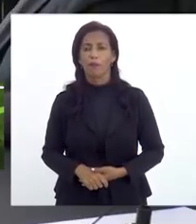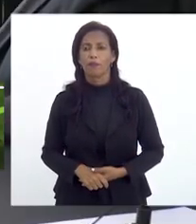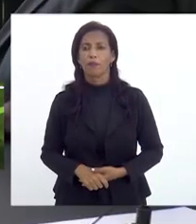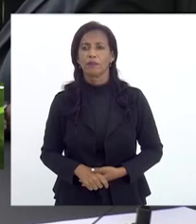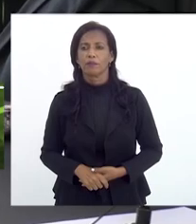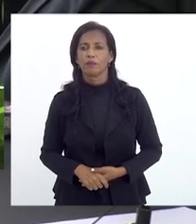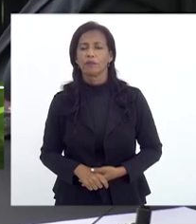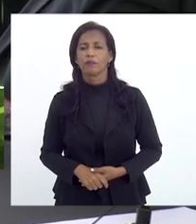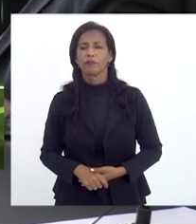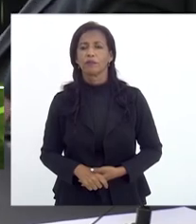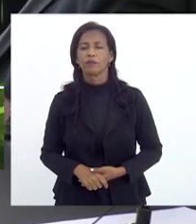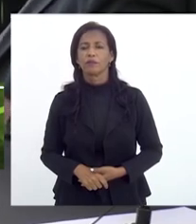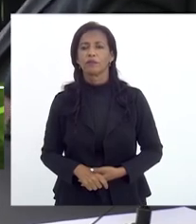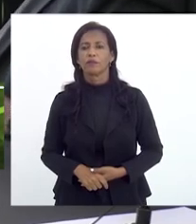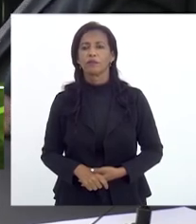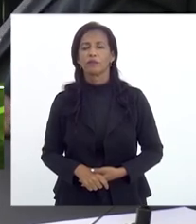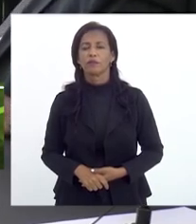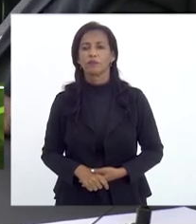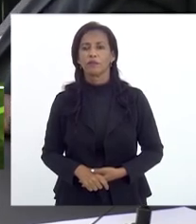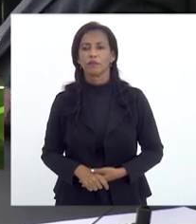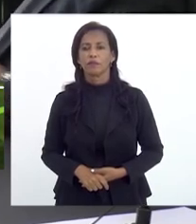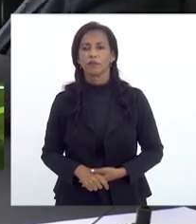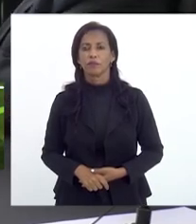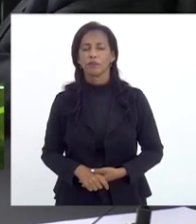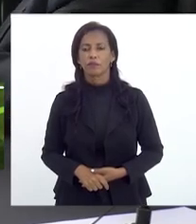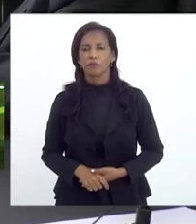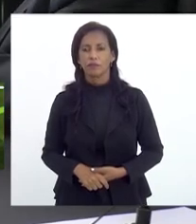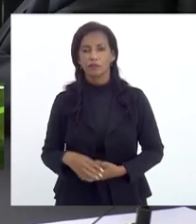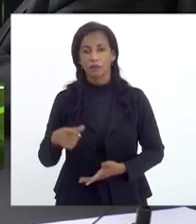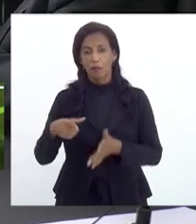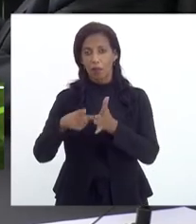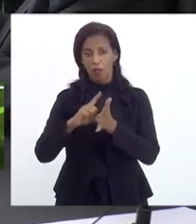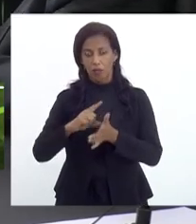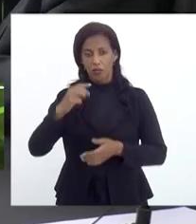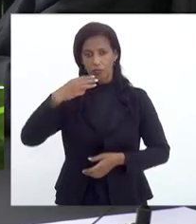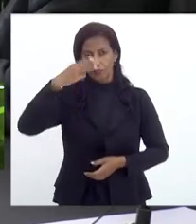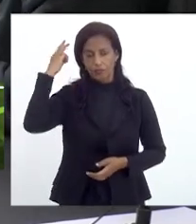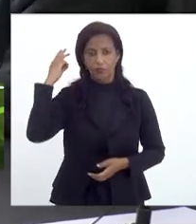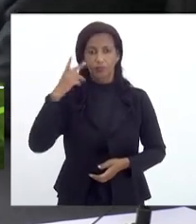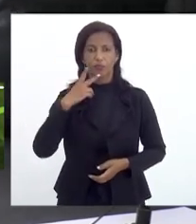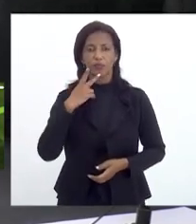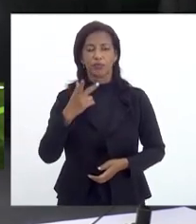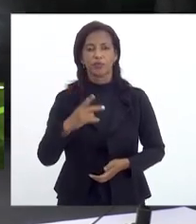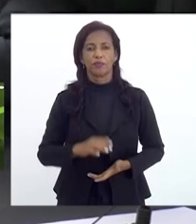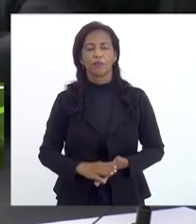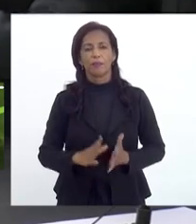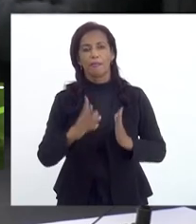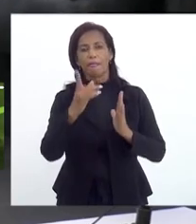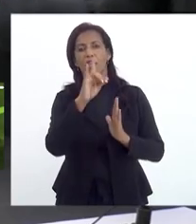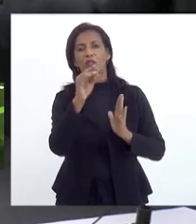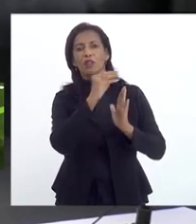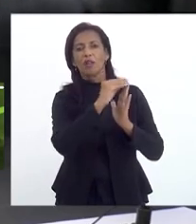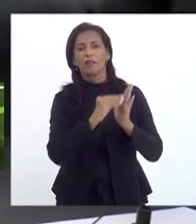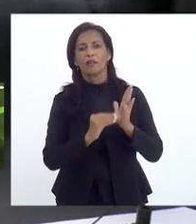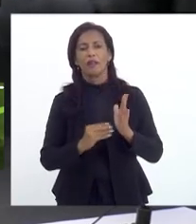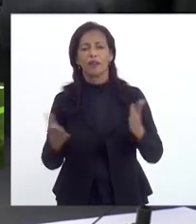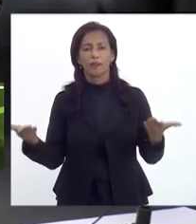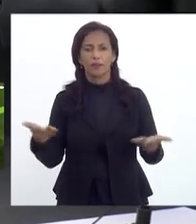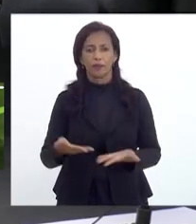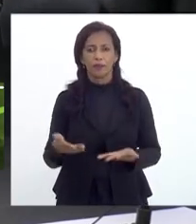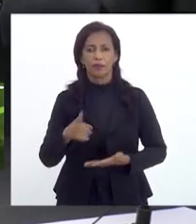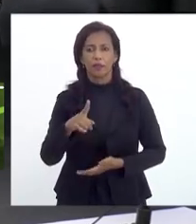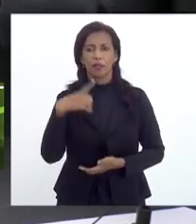Eu quero Antes da fala Do Do Márcio Que ele vai encerrar Eu quero propor um calendário aqui Os